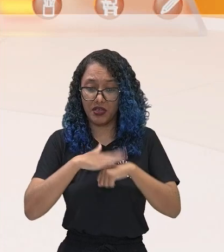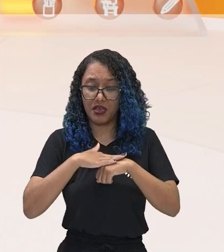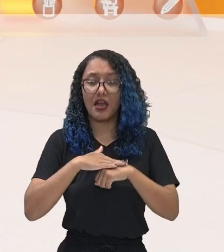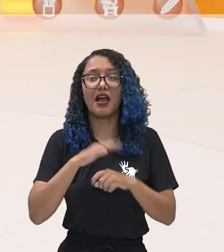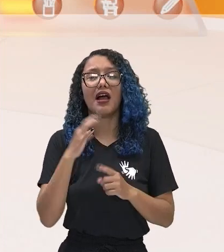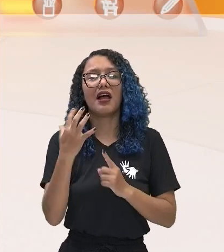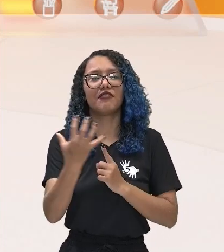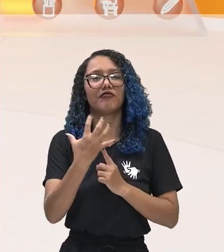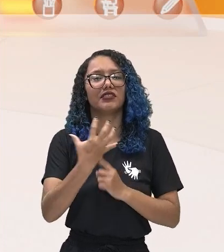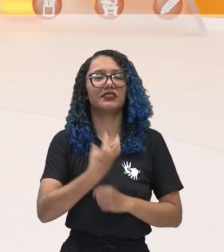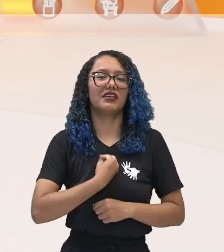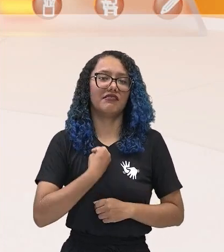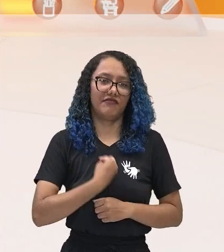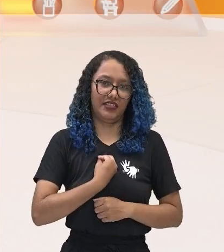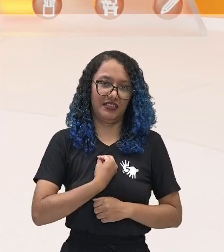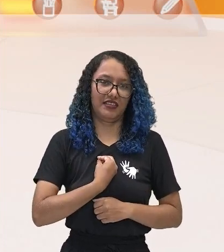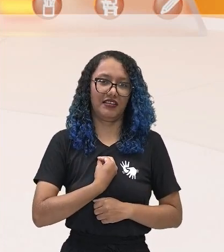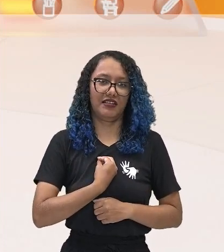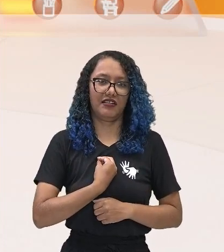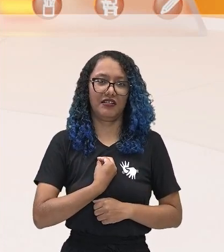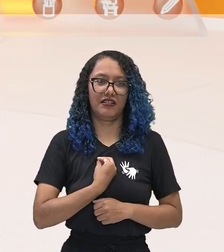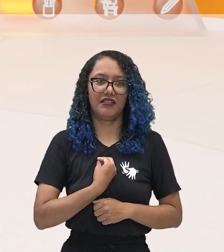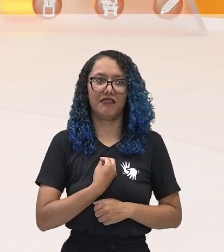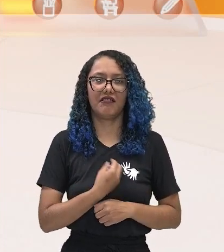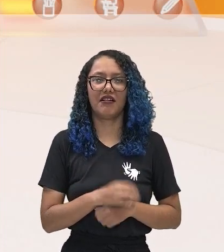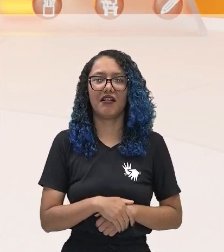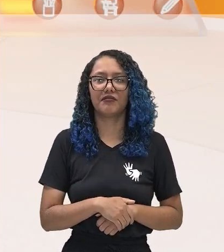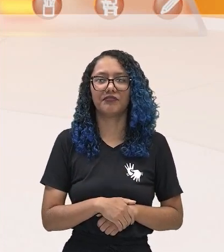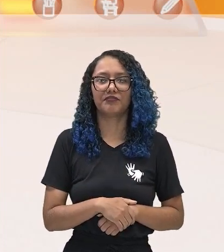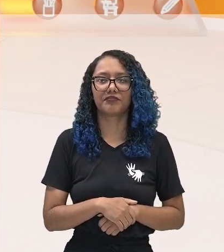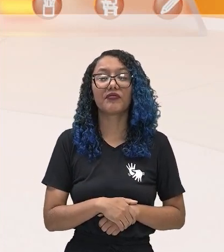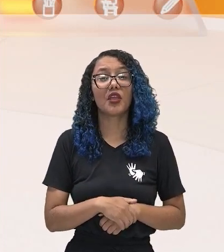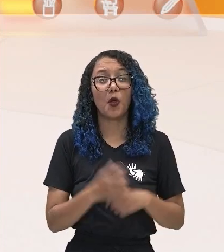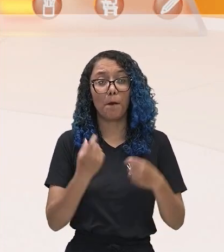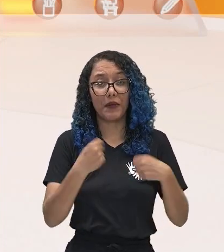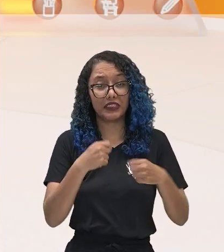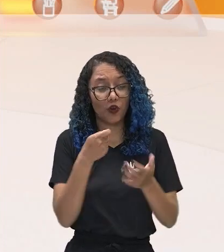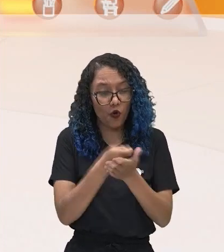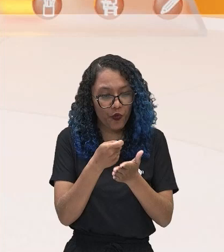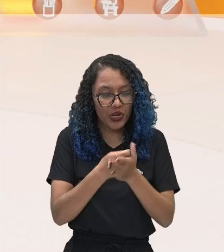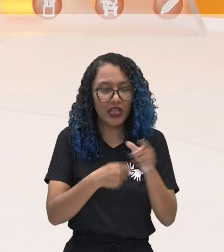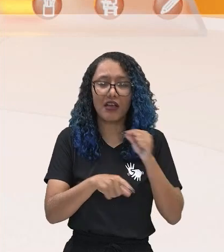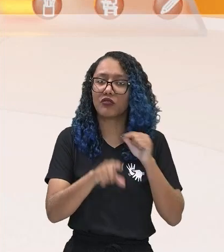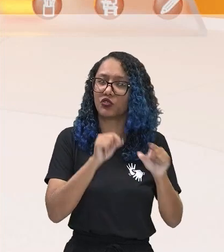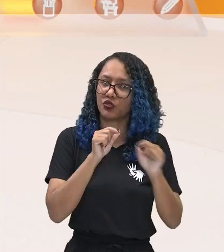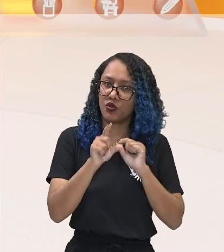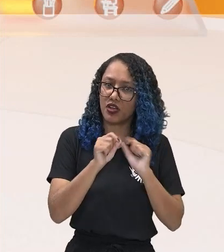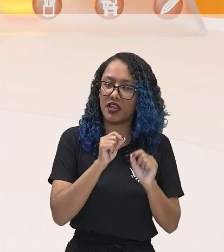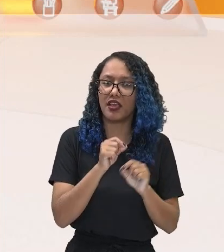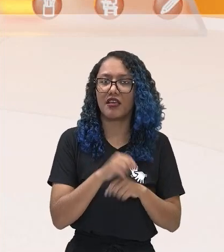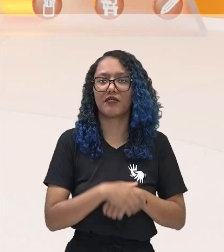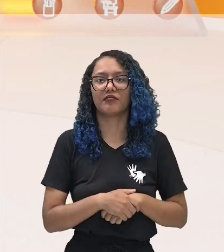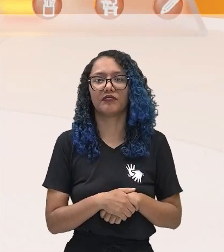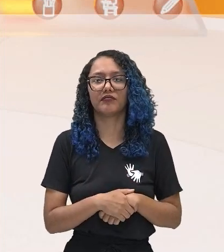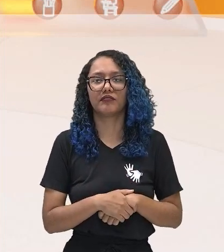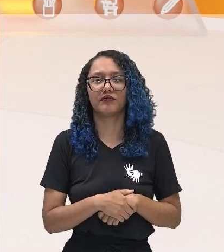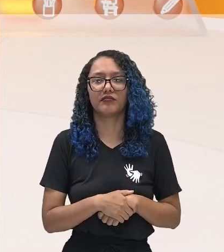eu não posso fugir delas, eu tenho que fazer essas escolhas. E a partir do momento que eu faço essas escolhas, o que vai